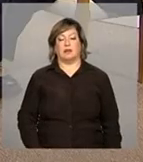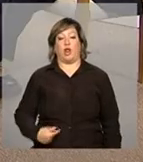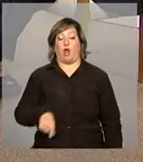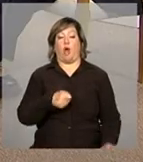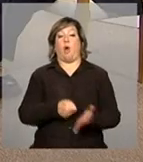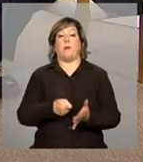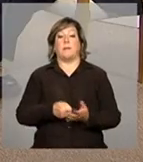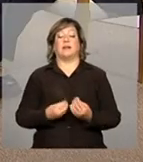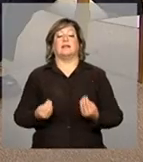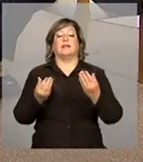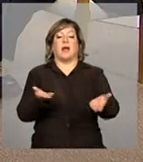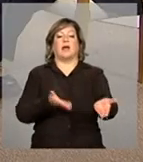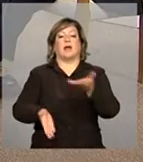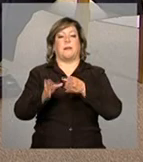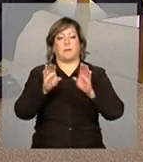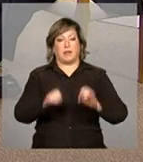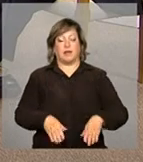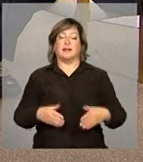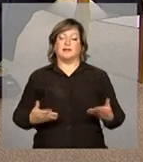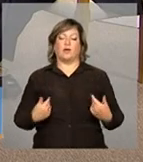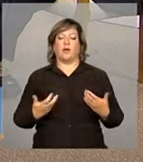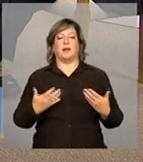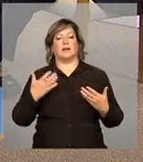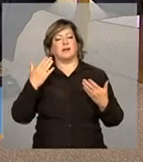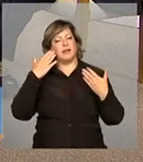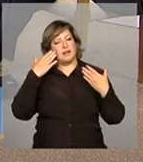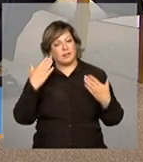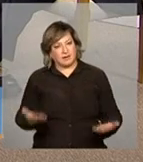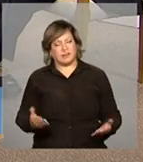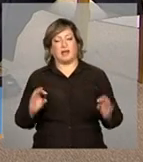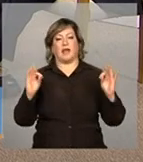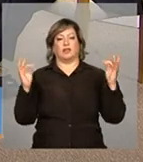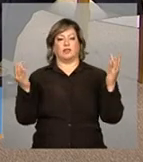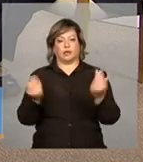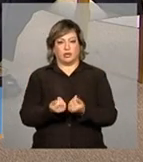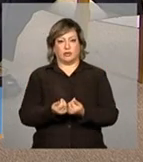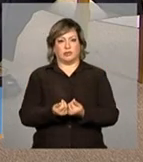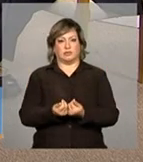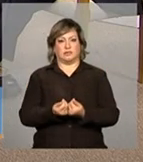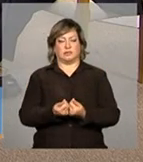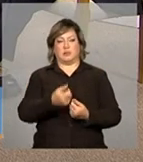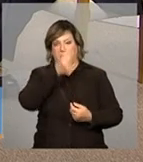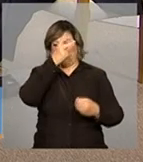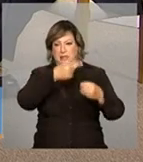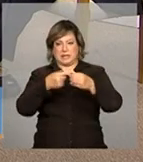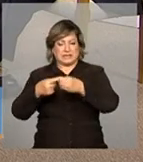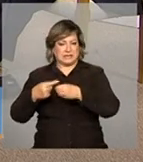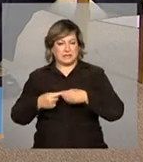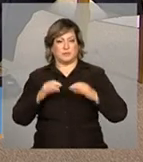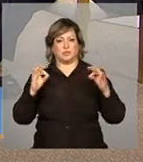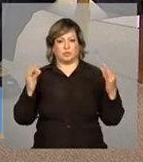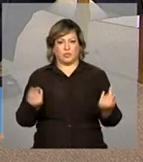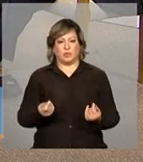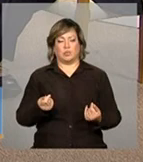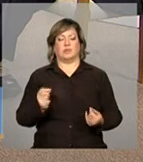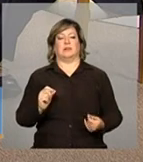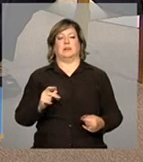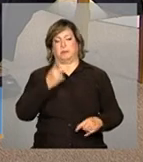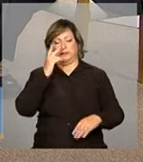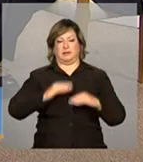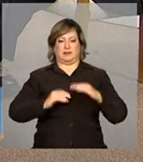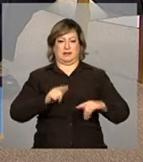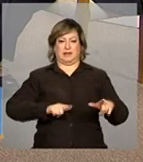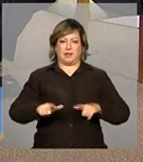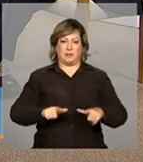dever de ofertar esse serviço então eu quero mesmo é agradecer a todos né os municípios os trabalhadores os